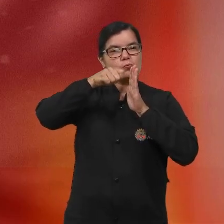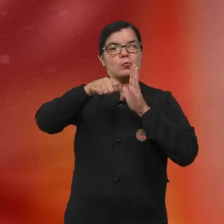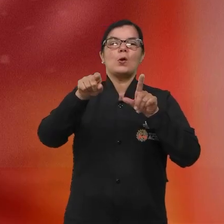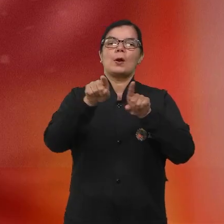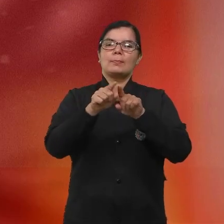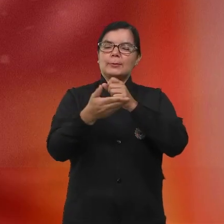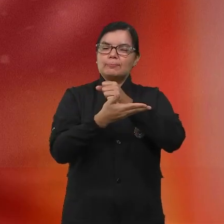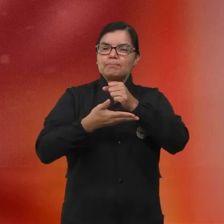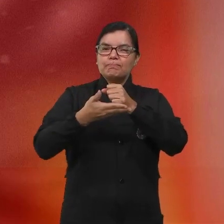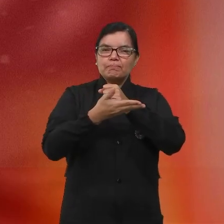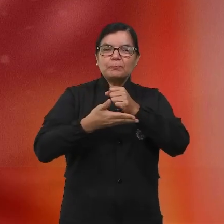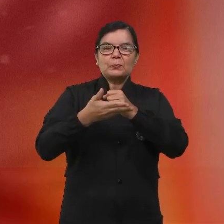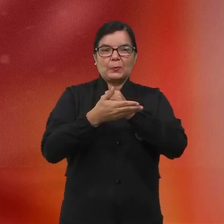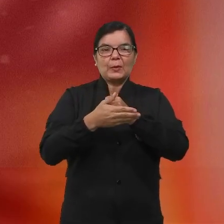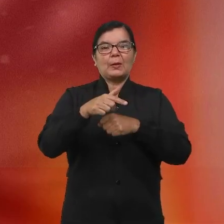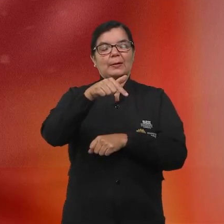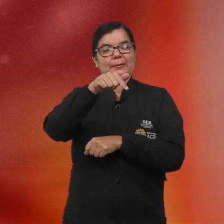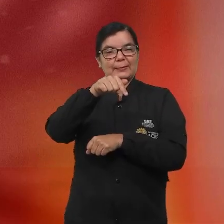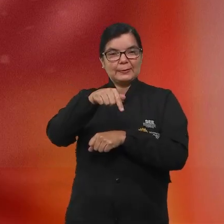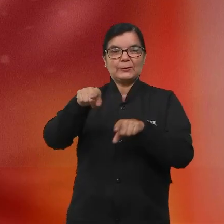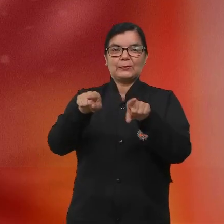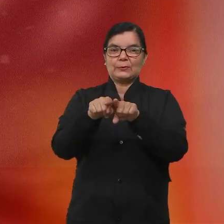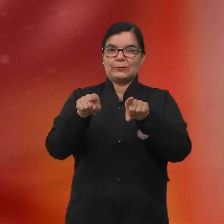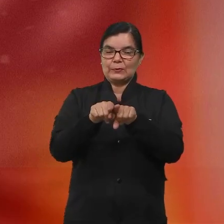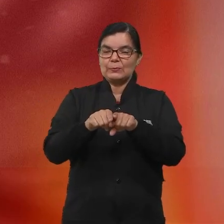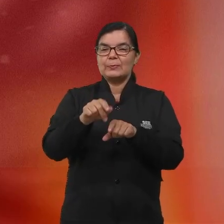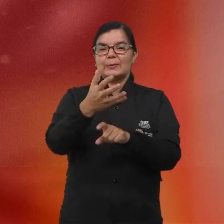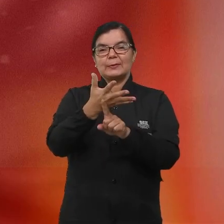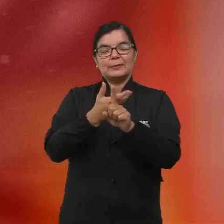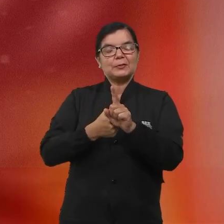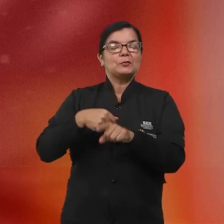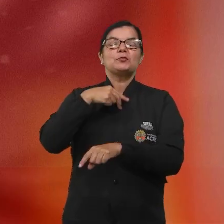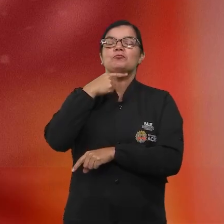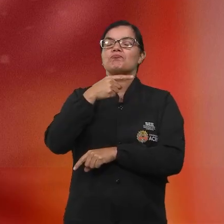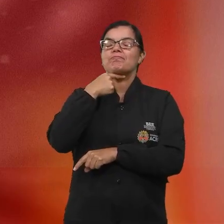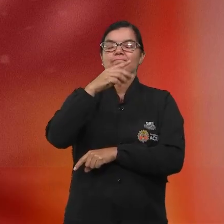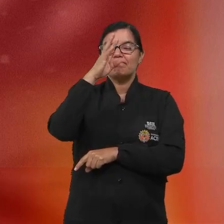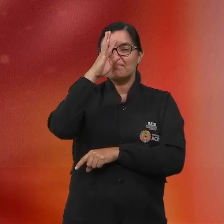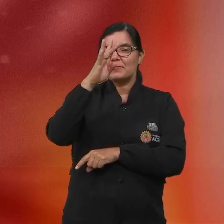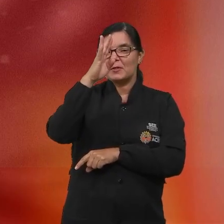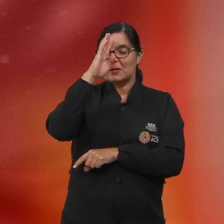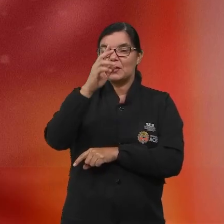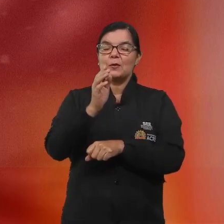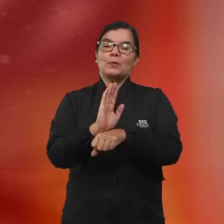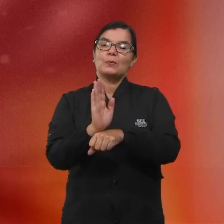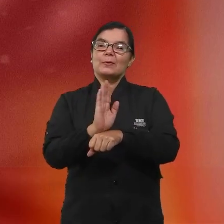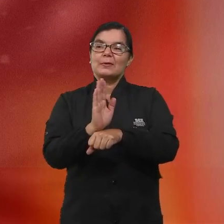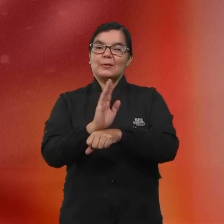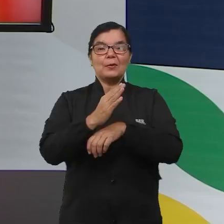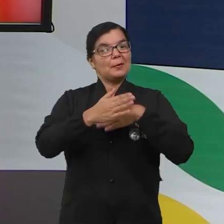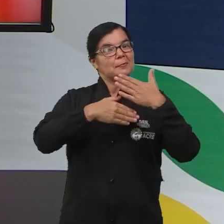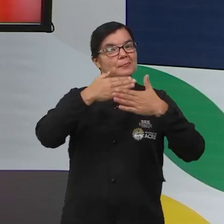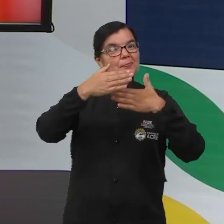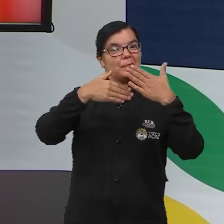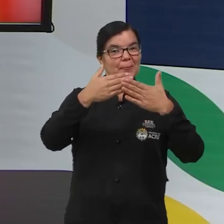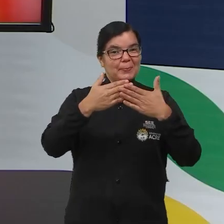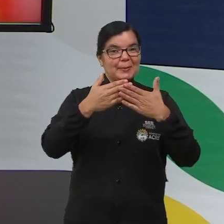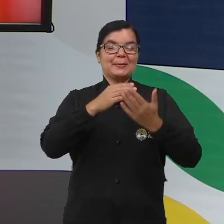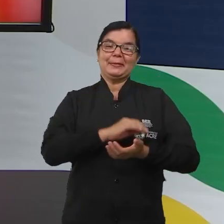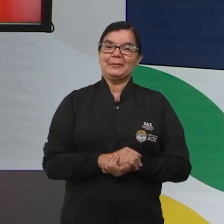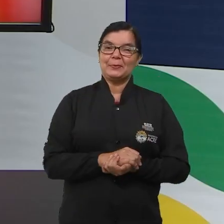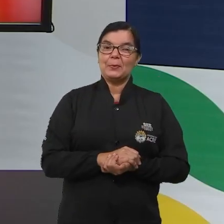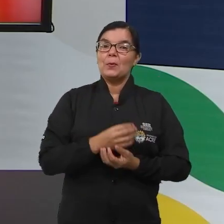as bases para a sétima arte. Ninguém imaginava que o cinema iria evoluir de tal